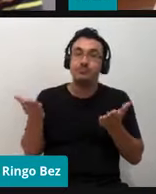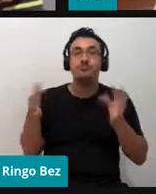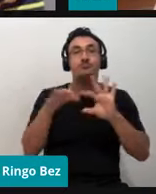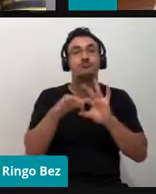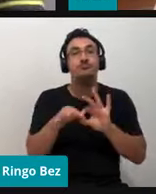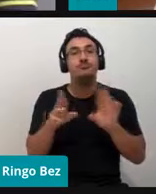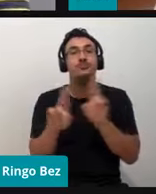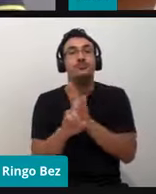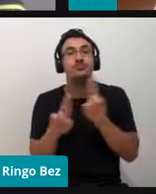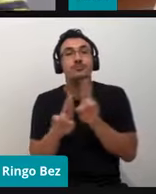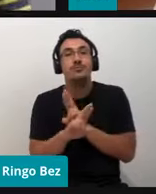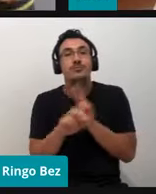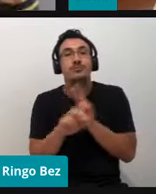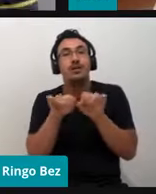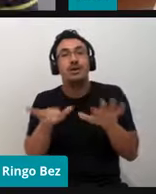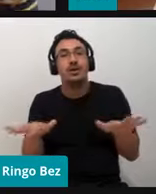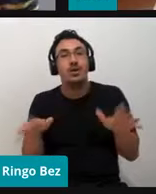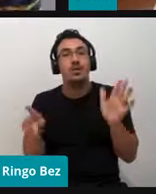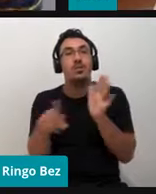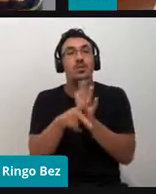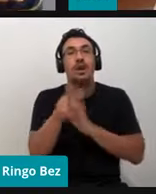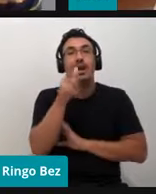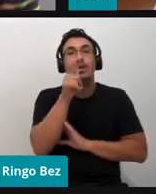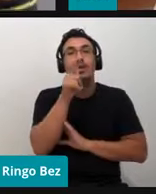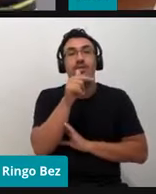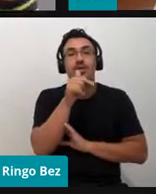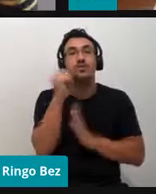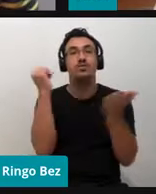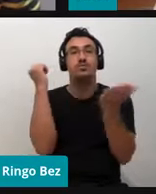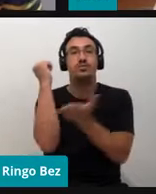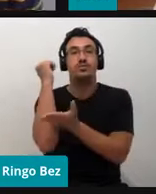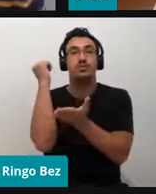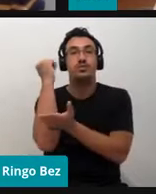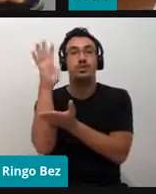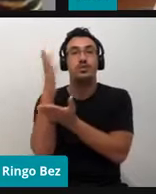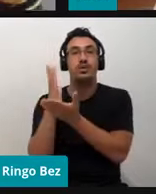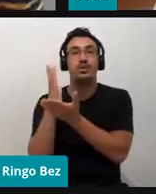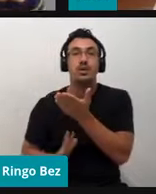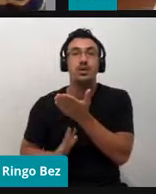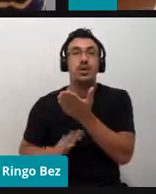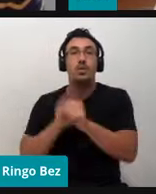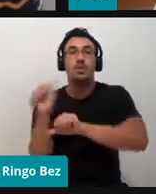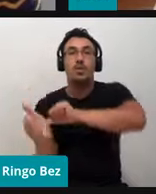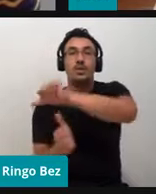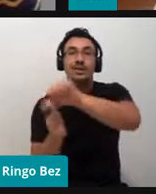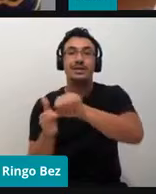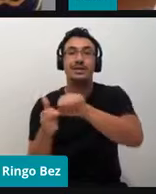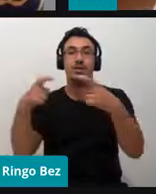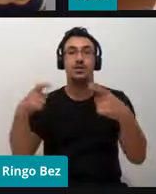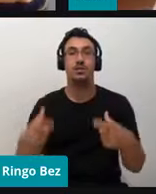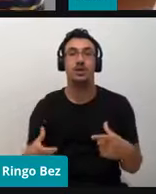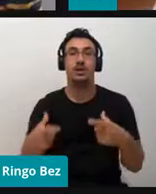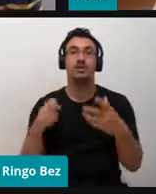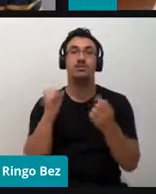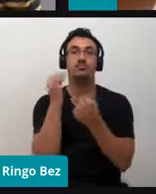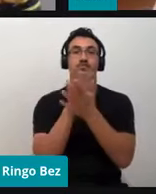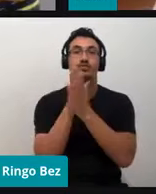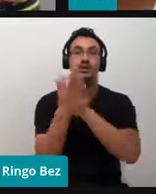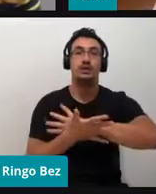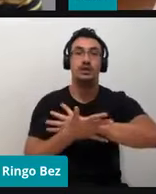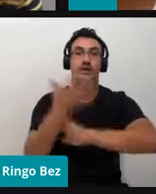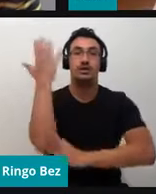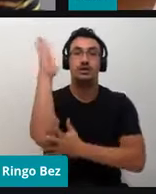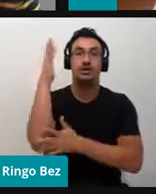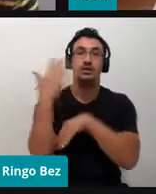da pandemia com a crise hídrica? Desmatamento, alteração do ambiente, degradação da natureza. Modelo